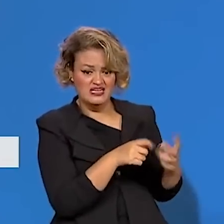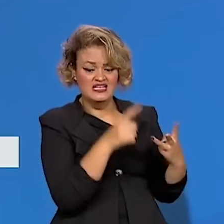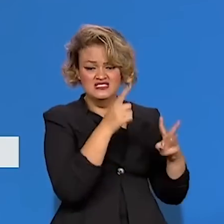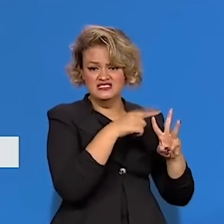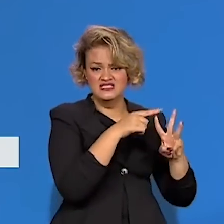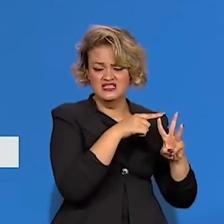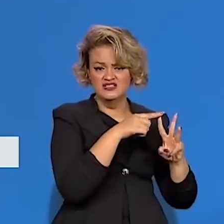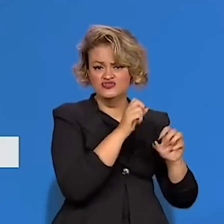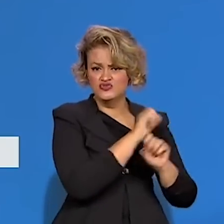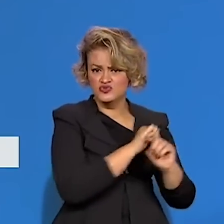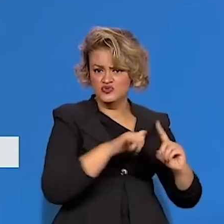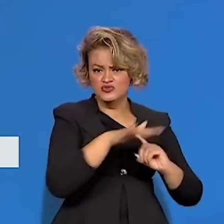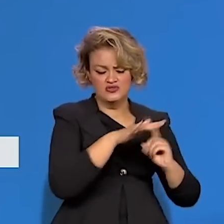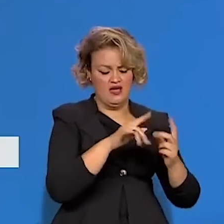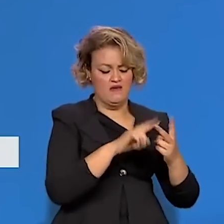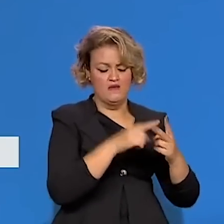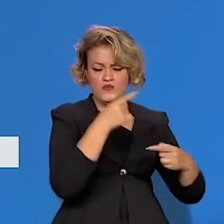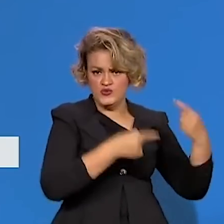estabilidade